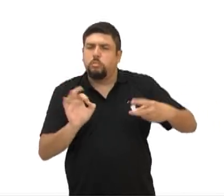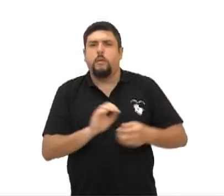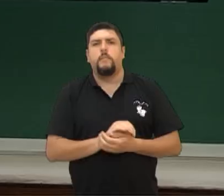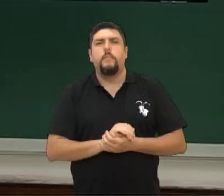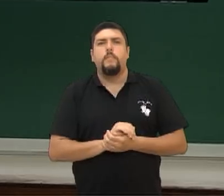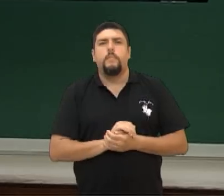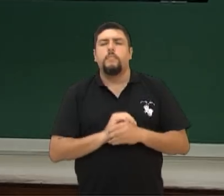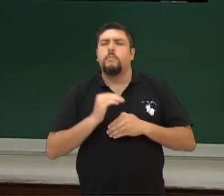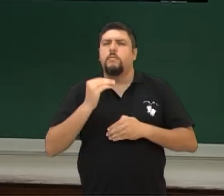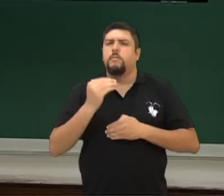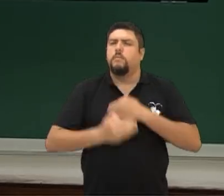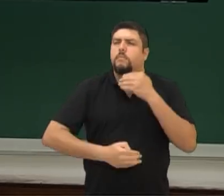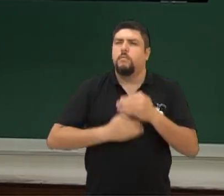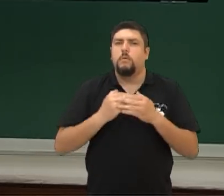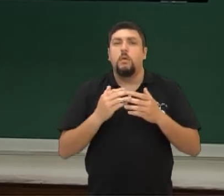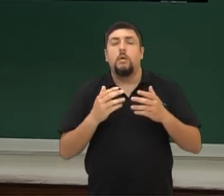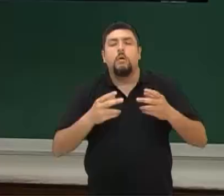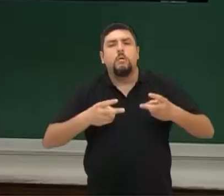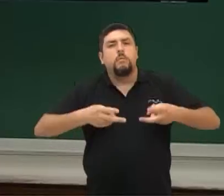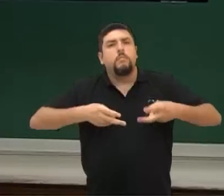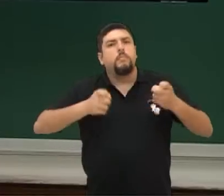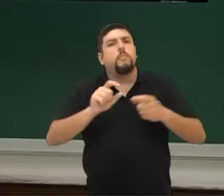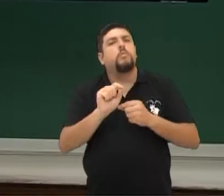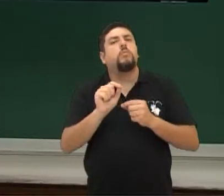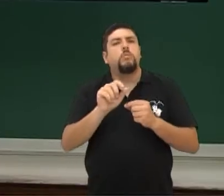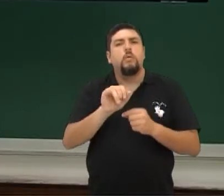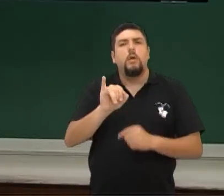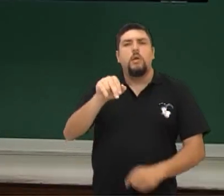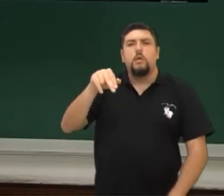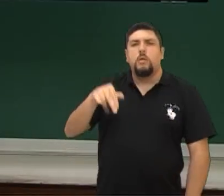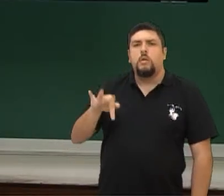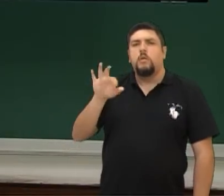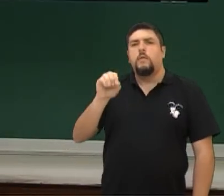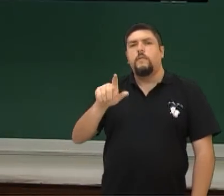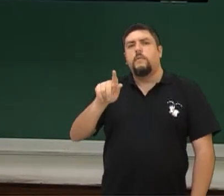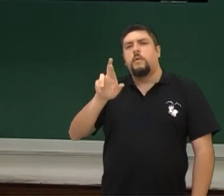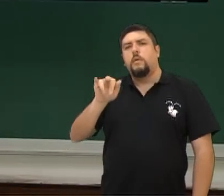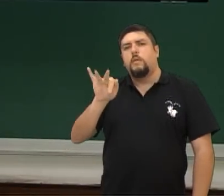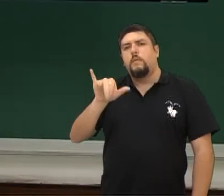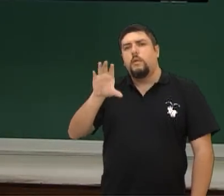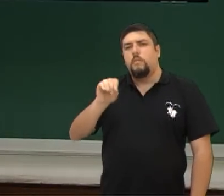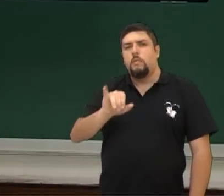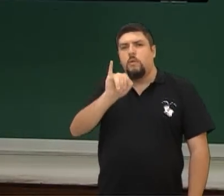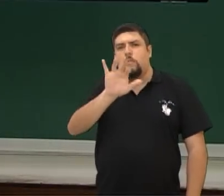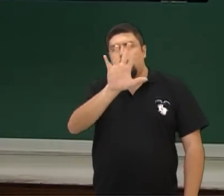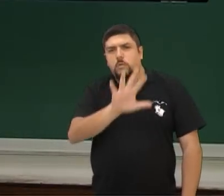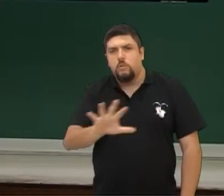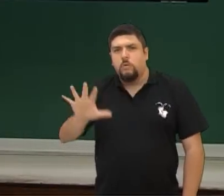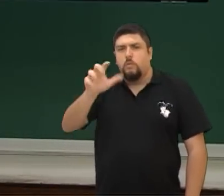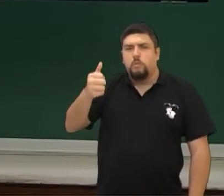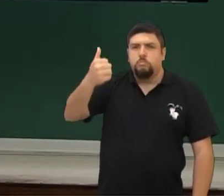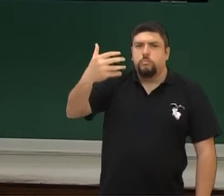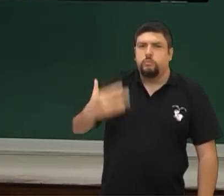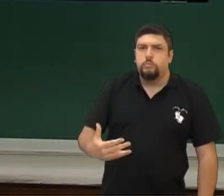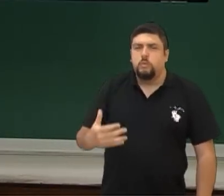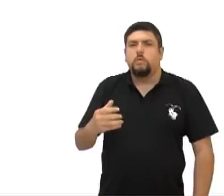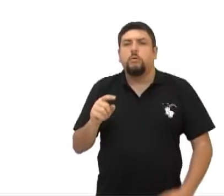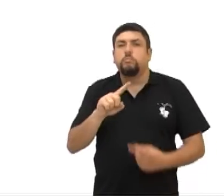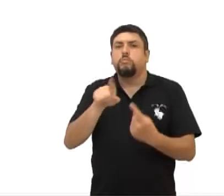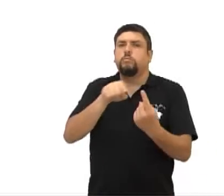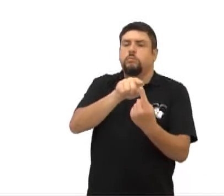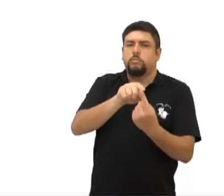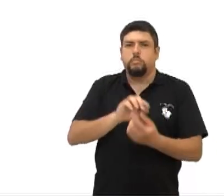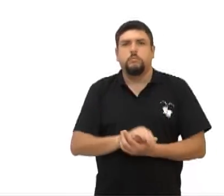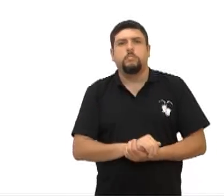perceber a finalidade dos infográficos, né? A finalidade do nosso texto em si. E os conteúdos que nós